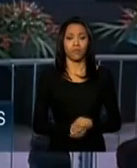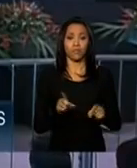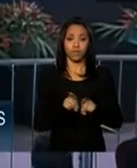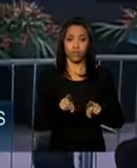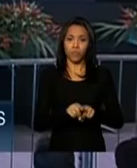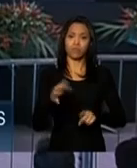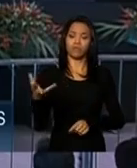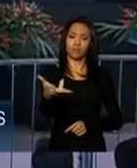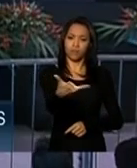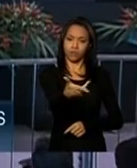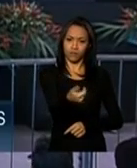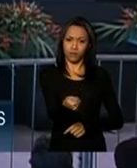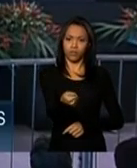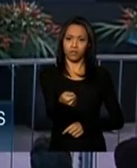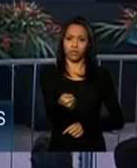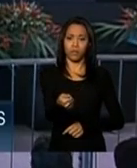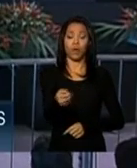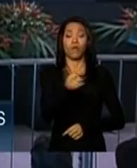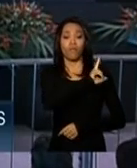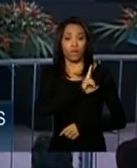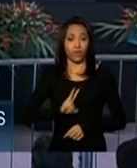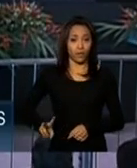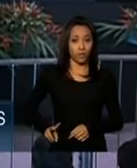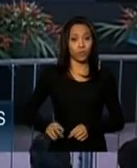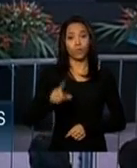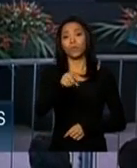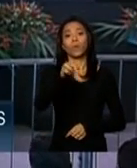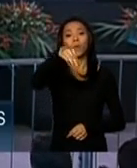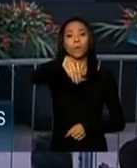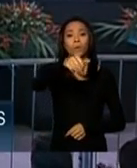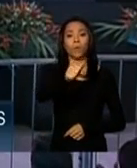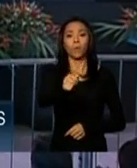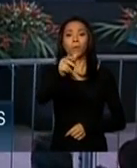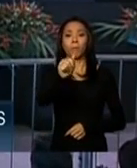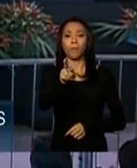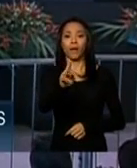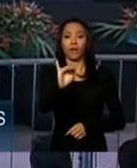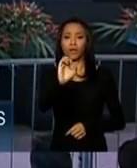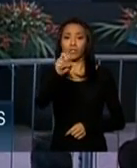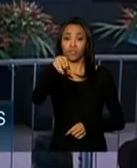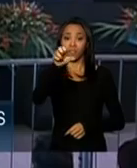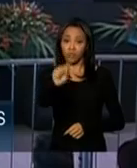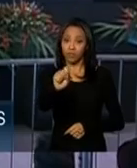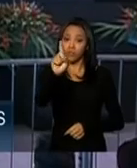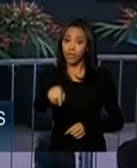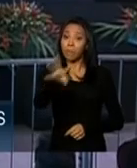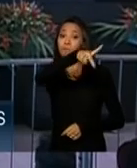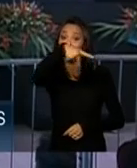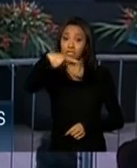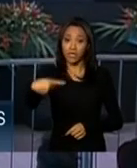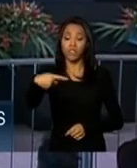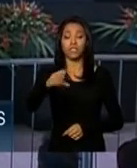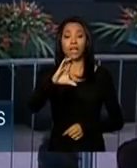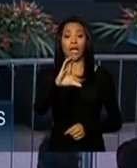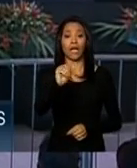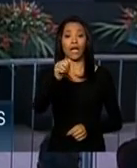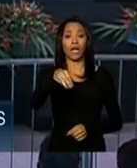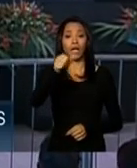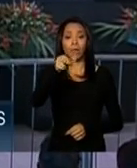excelentíssimo senhor vereador Rodrigo Martins, presidente da Câmara Municipal de Teresina, na pessoa do